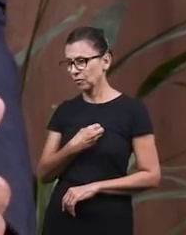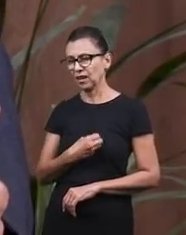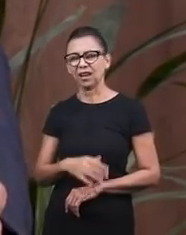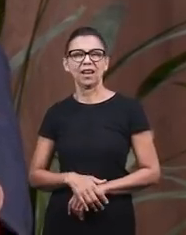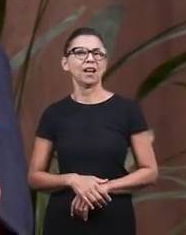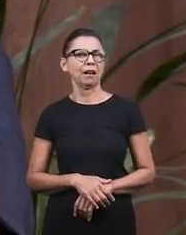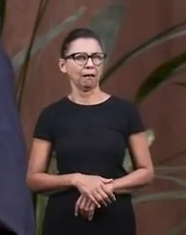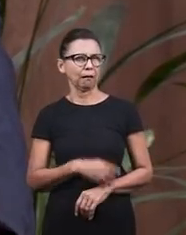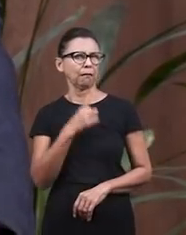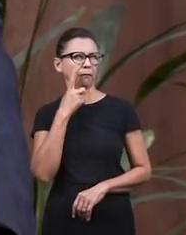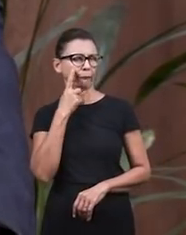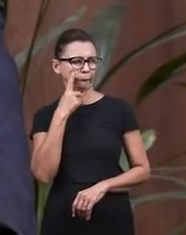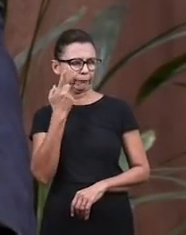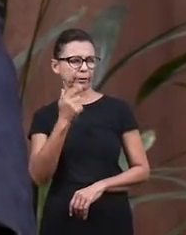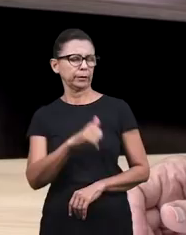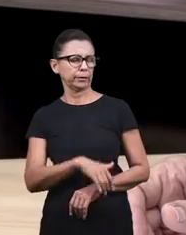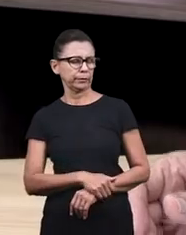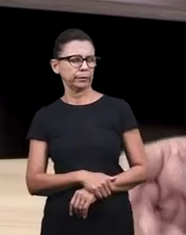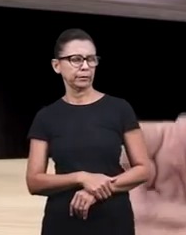logo vi.